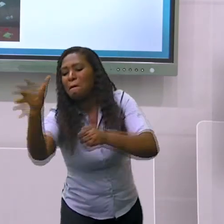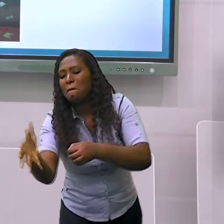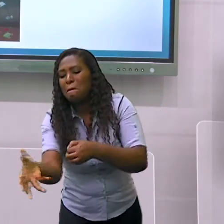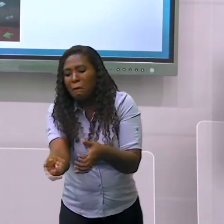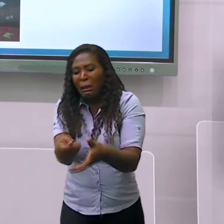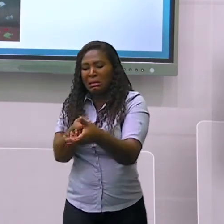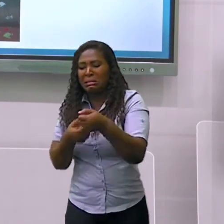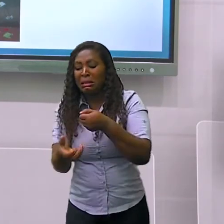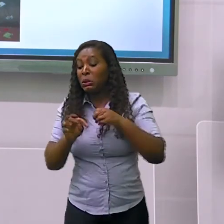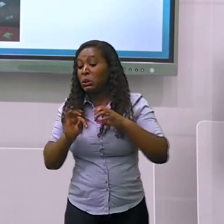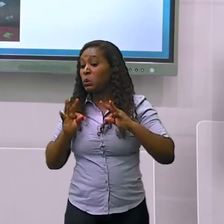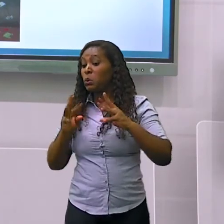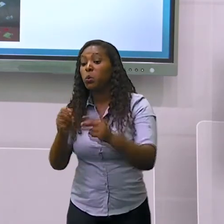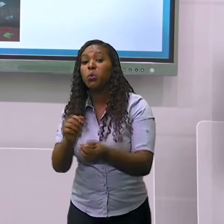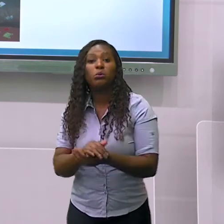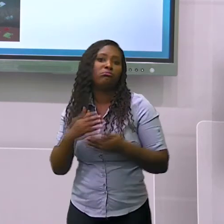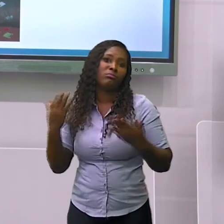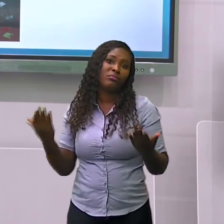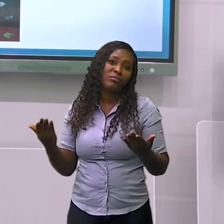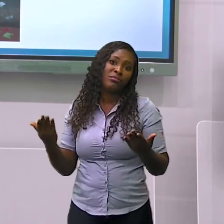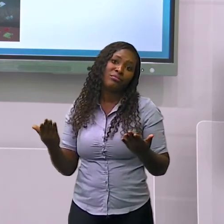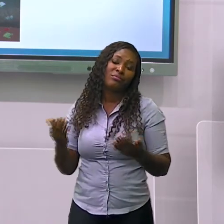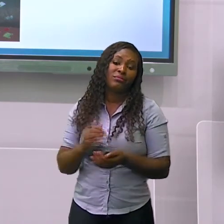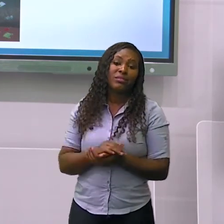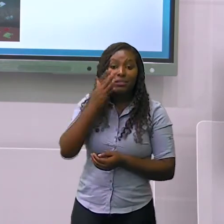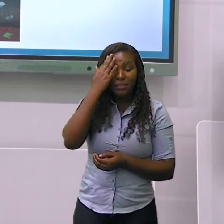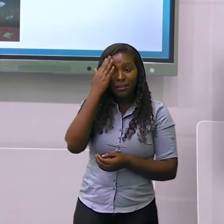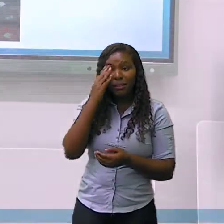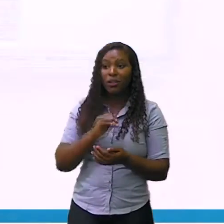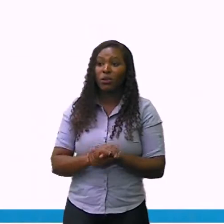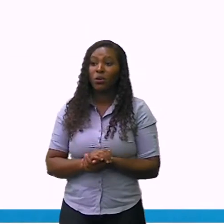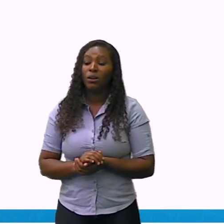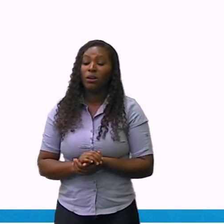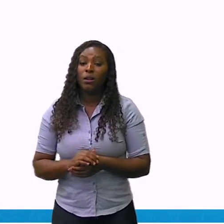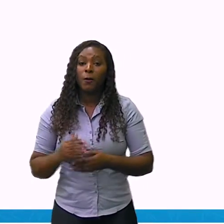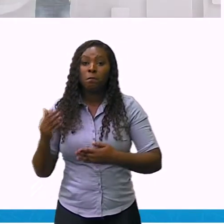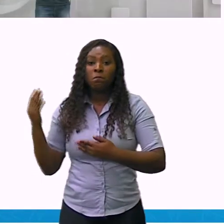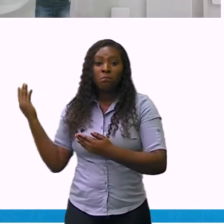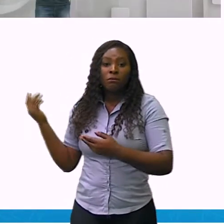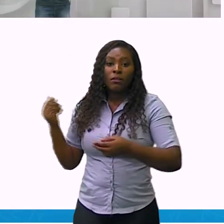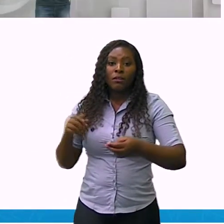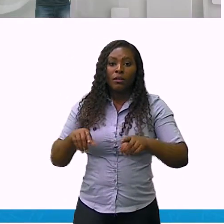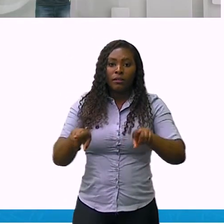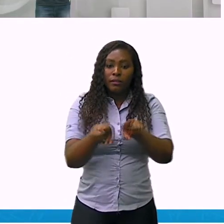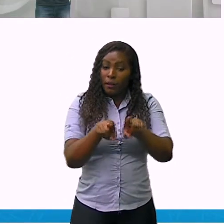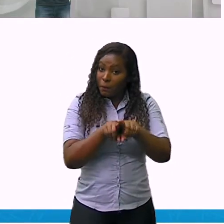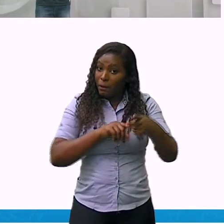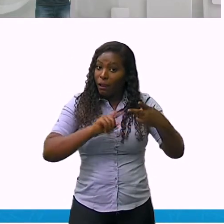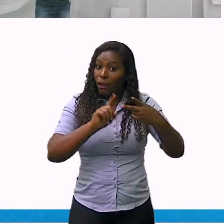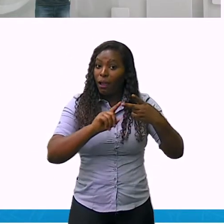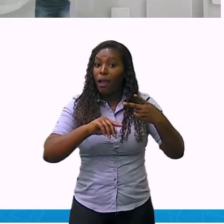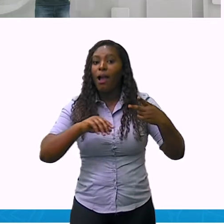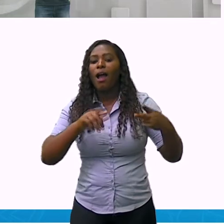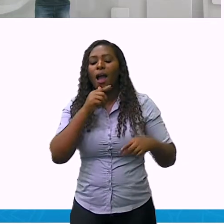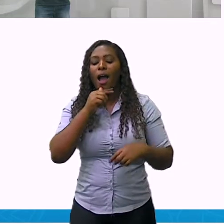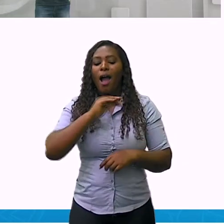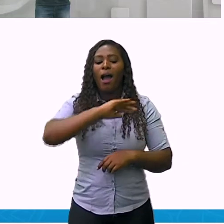águas, esta pode ocorrer, dentre outros meios, a partir do despejo